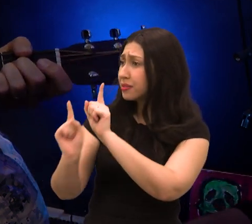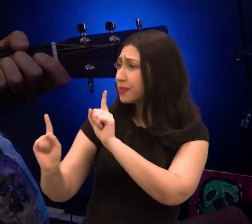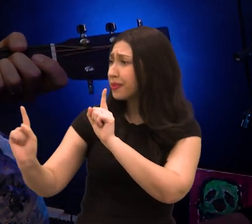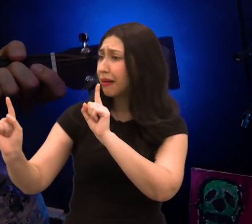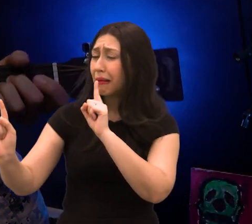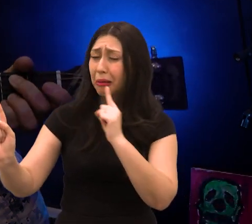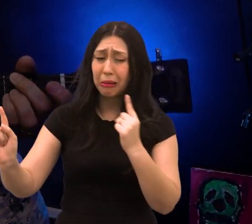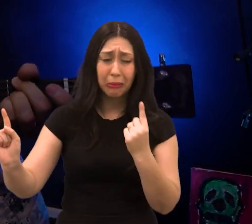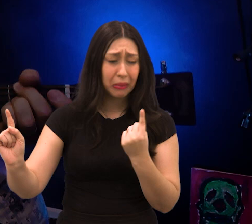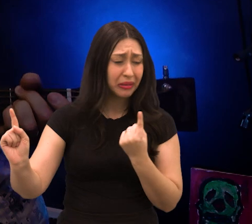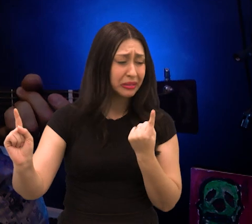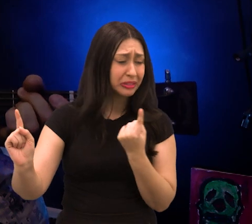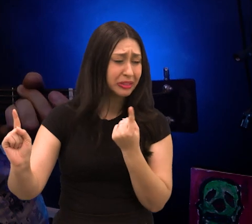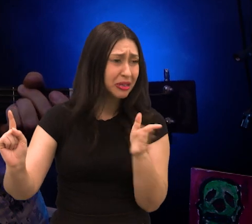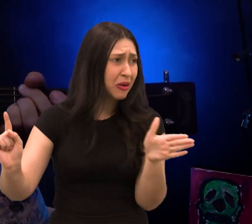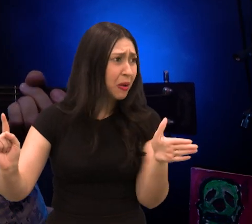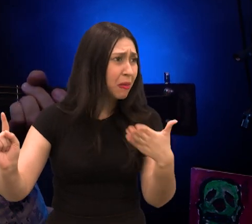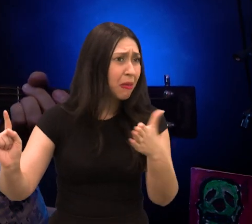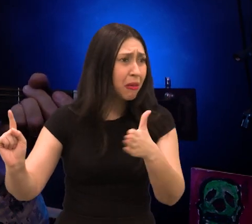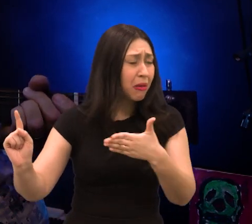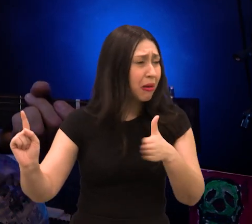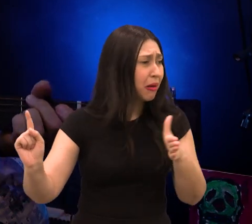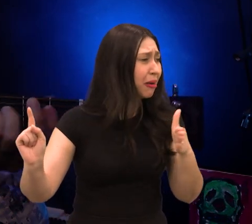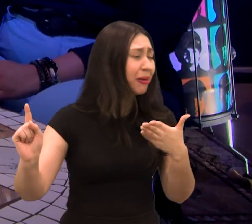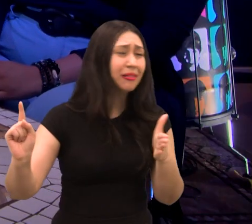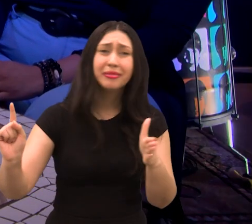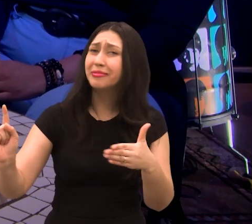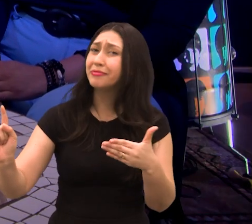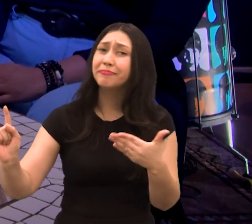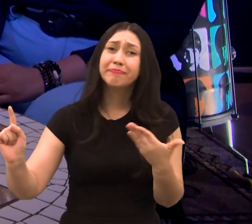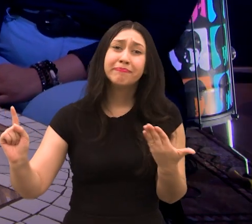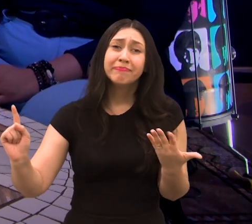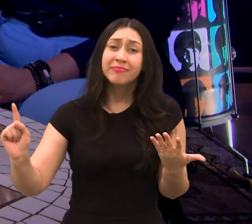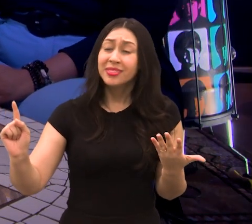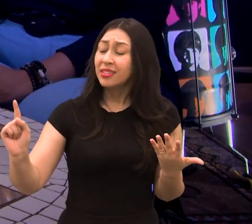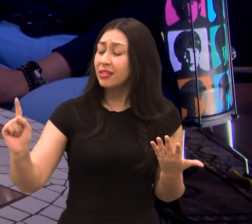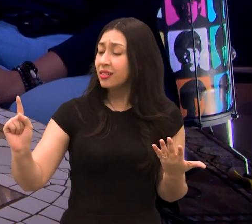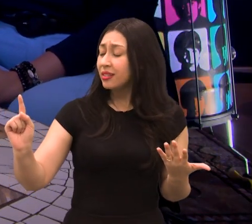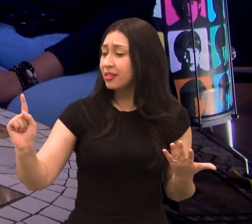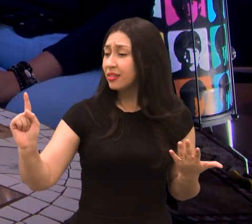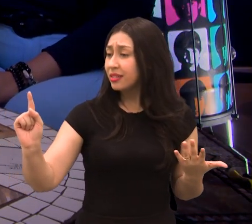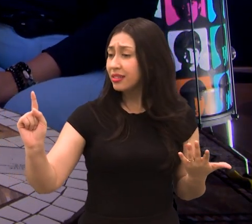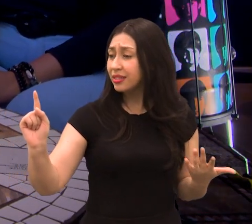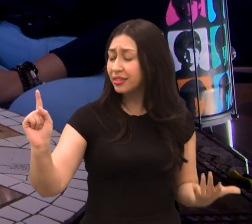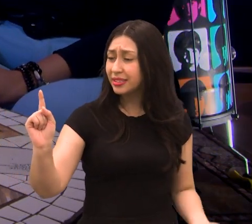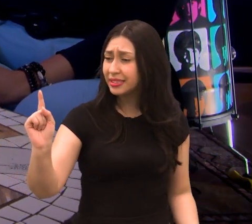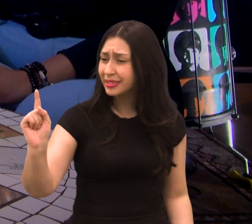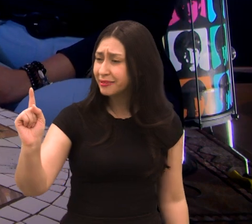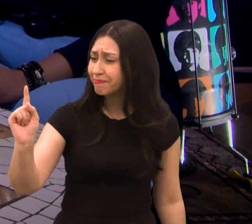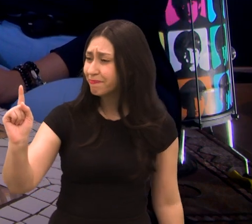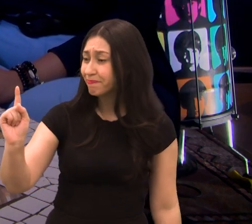vida sem você não faz sentido, não dá pra rolar.